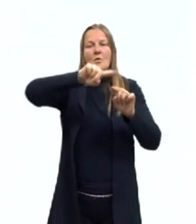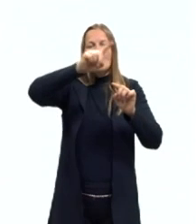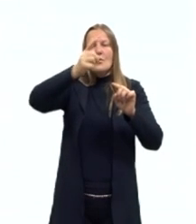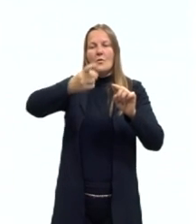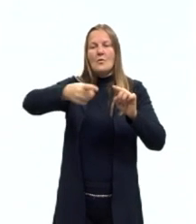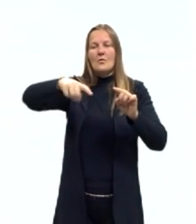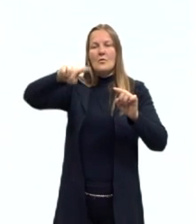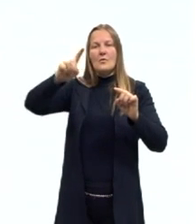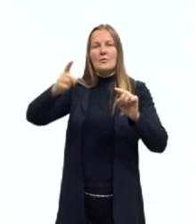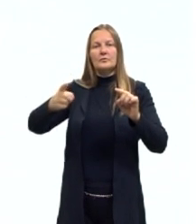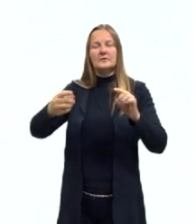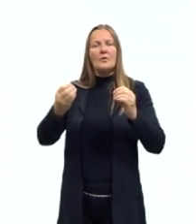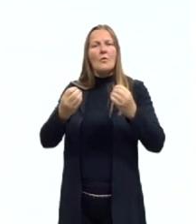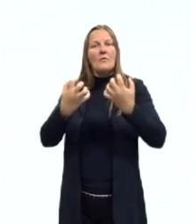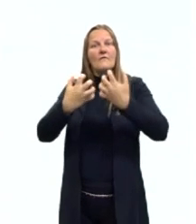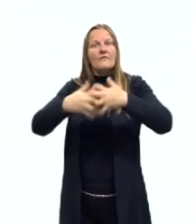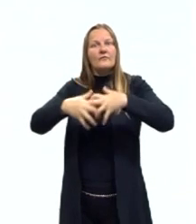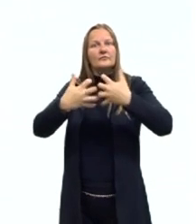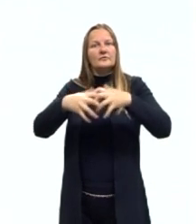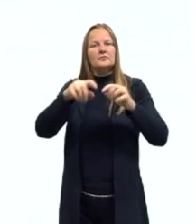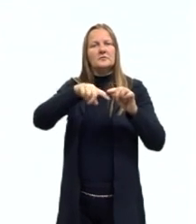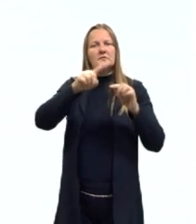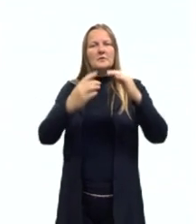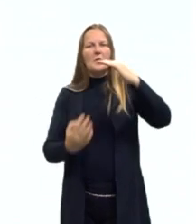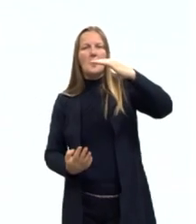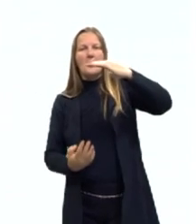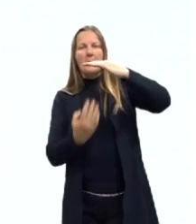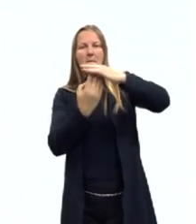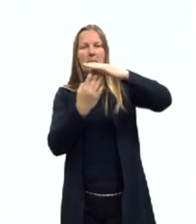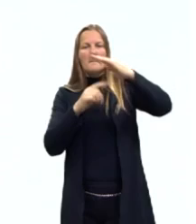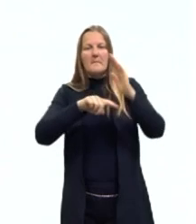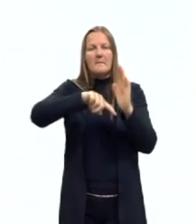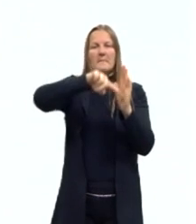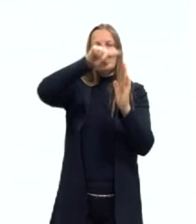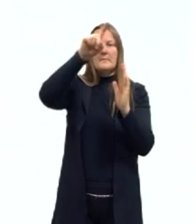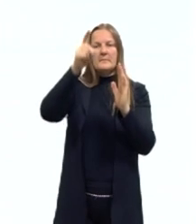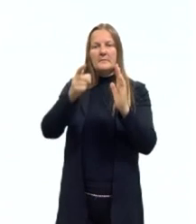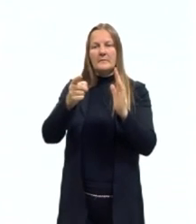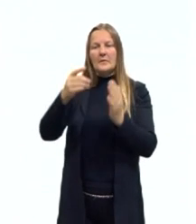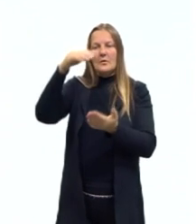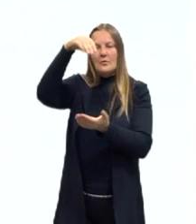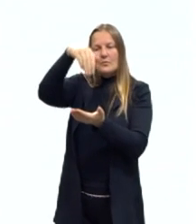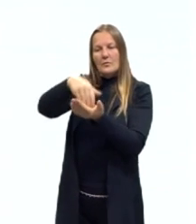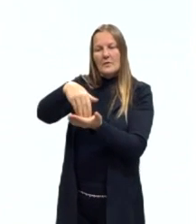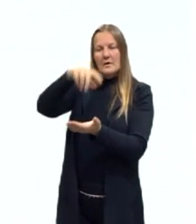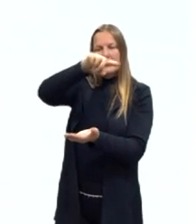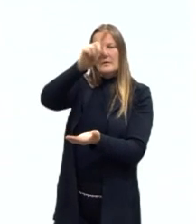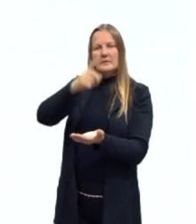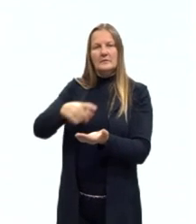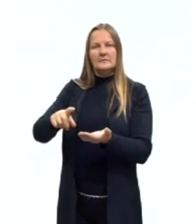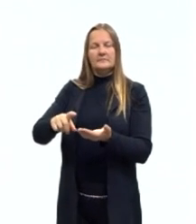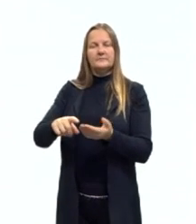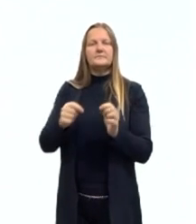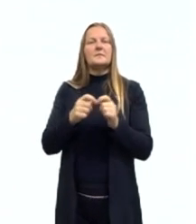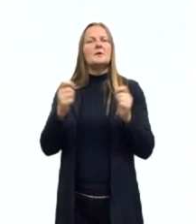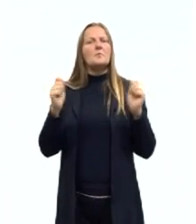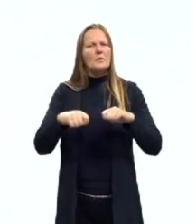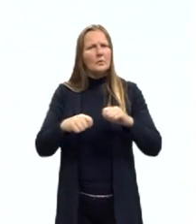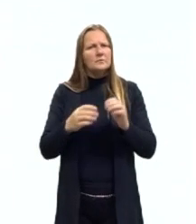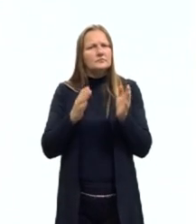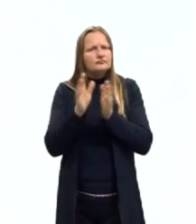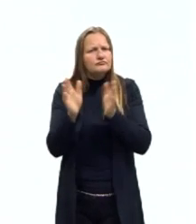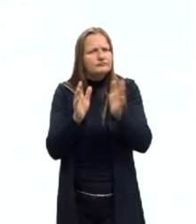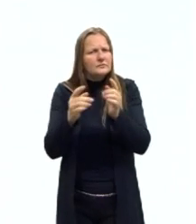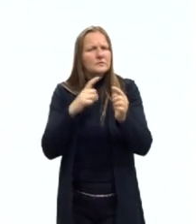as possibilidades máximas e mínimas de uma grandeza entre outras informações que podem ser acessadas